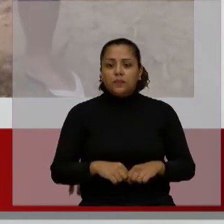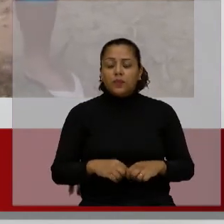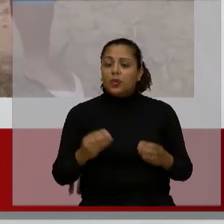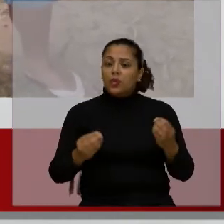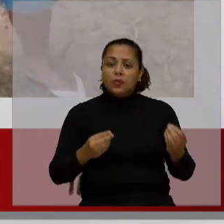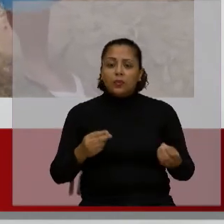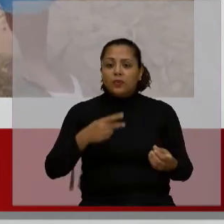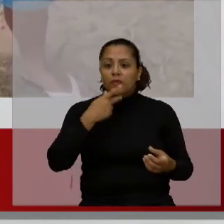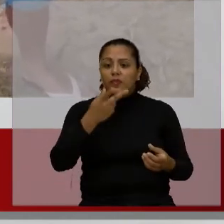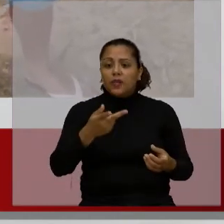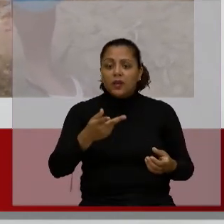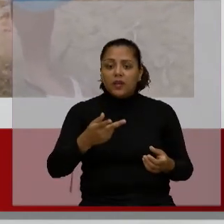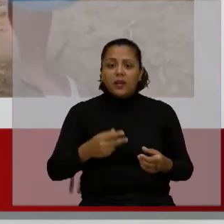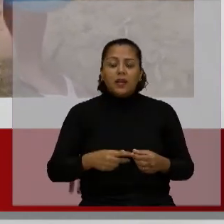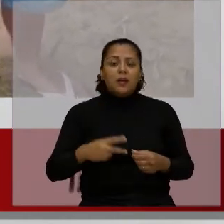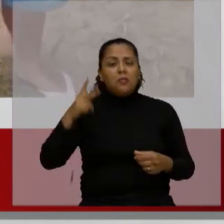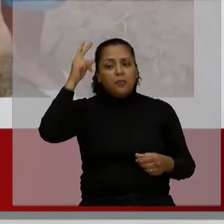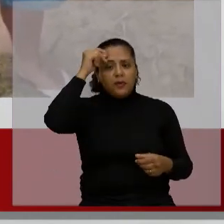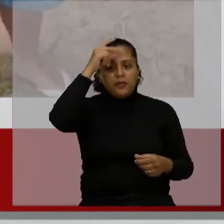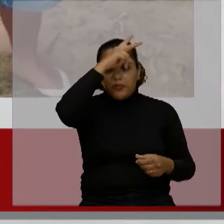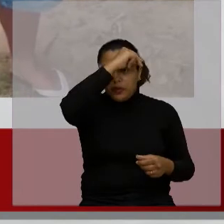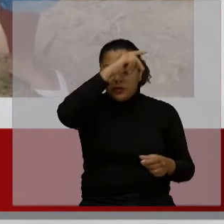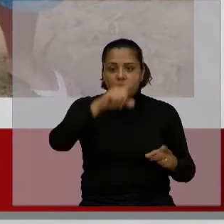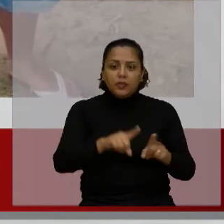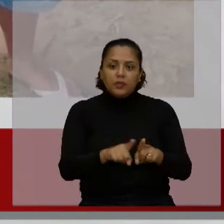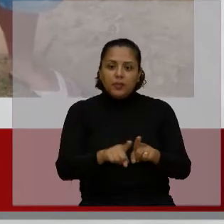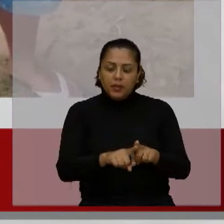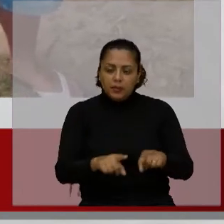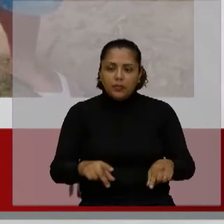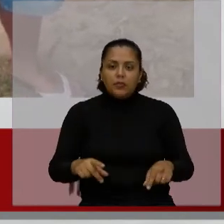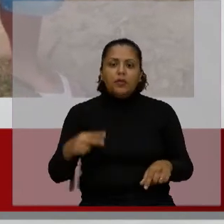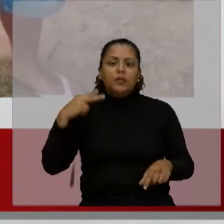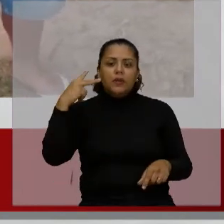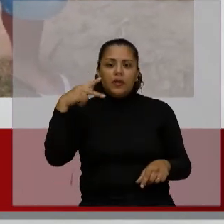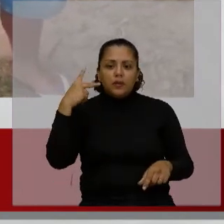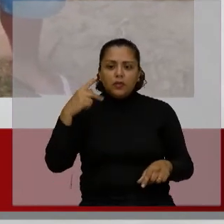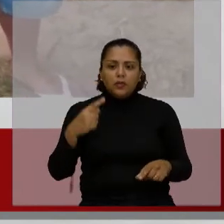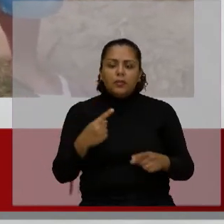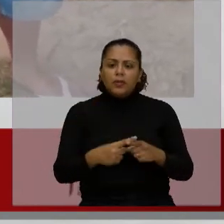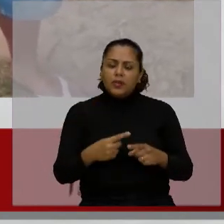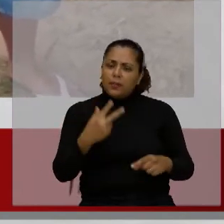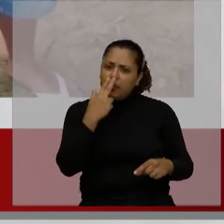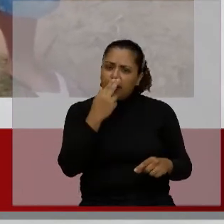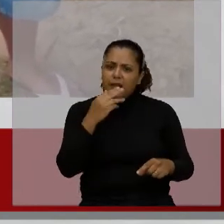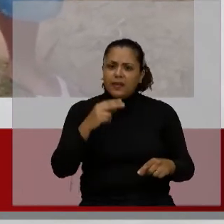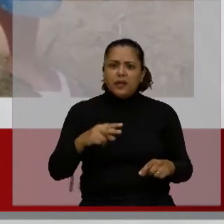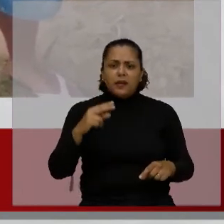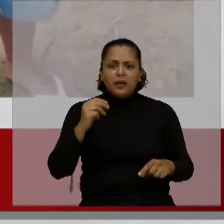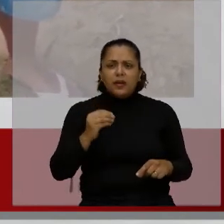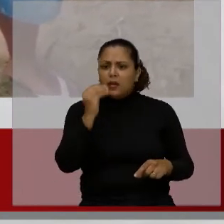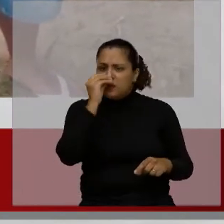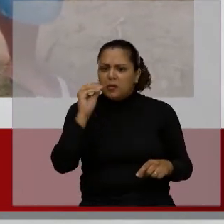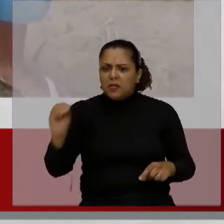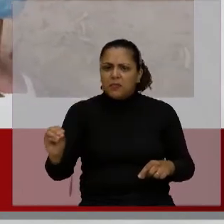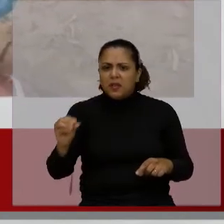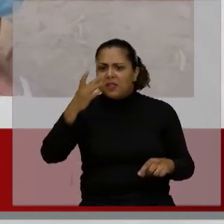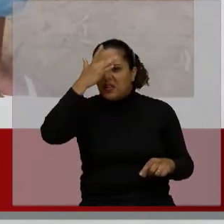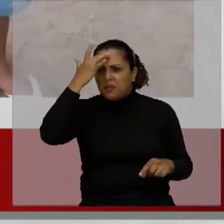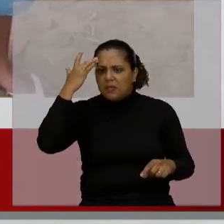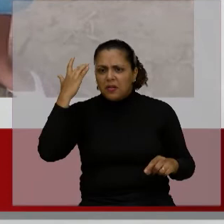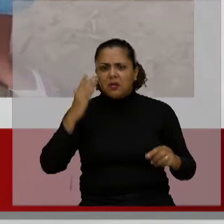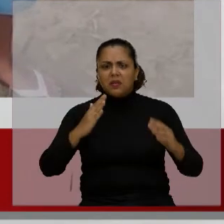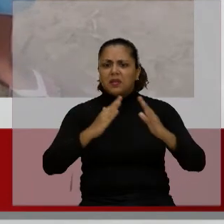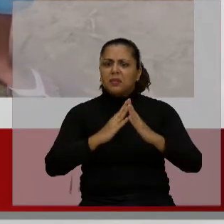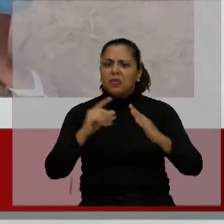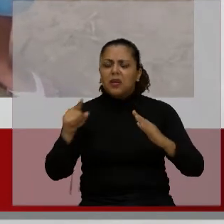para os vereadores, certo? Porque é um descaso com a população daqui. Aqui, esse campo aqui, ele abriga times